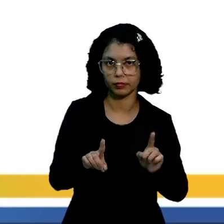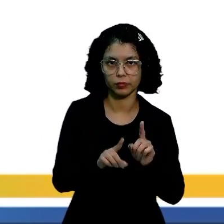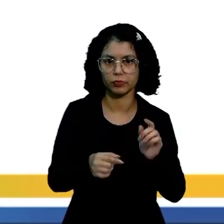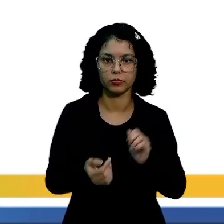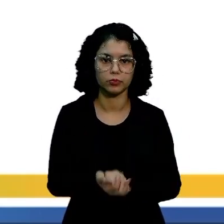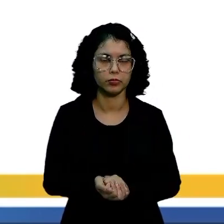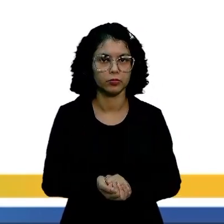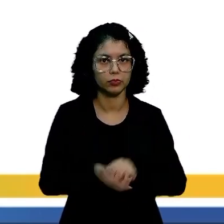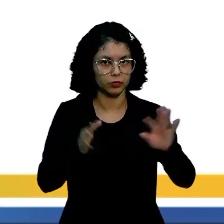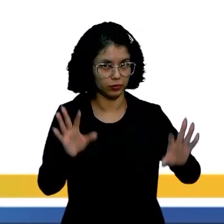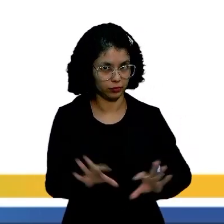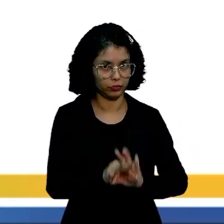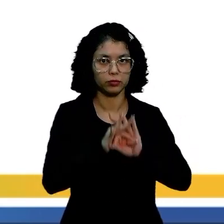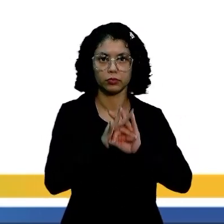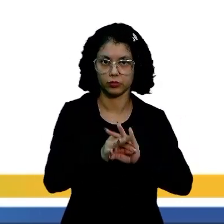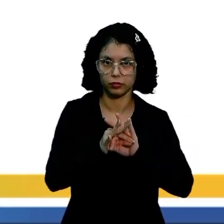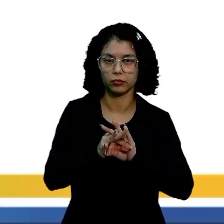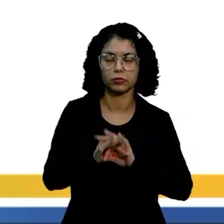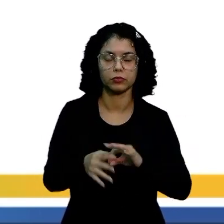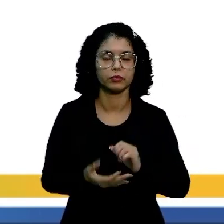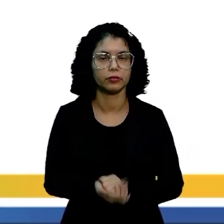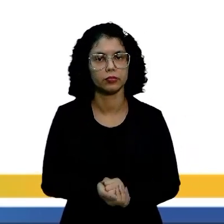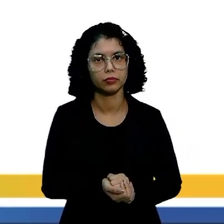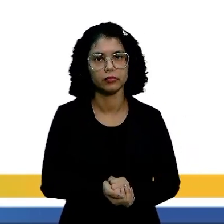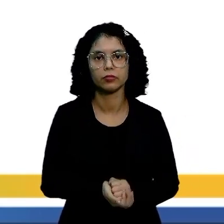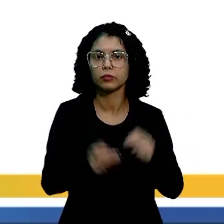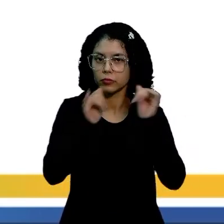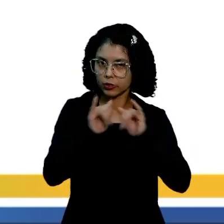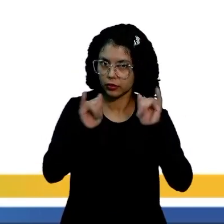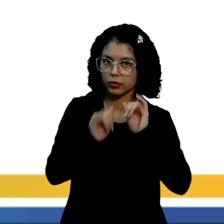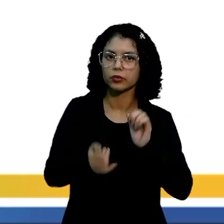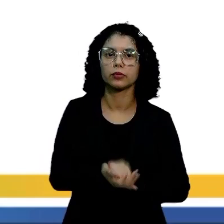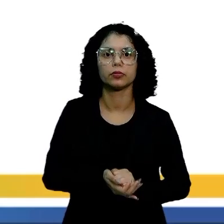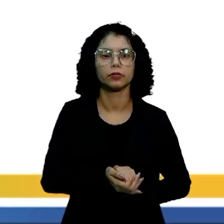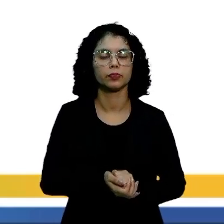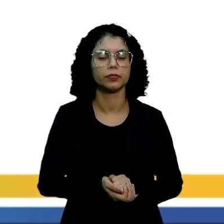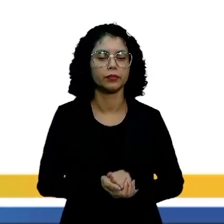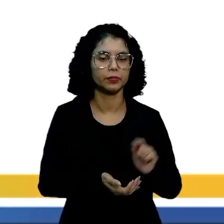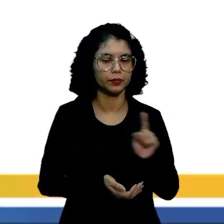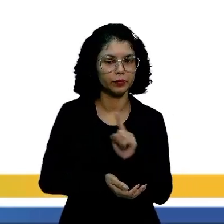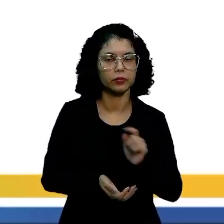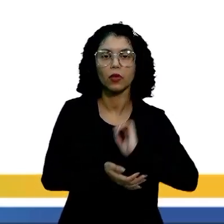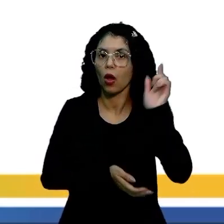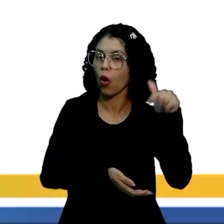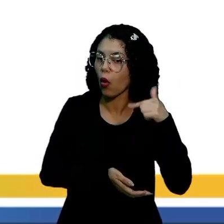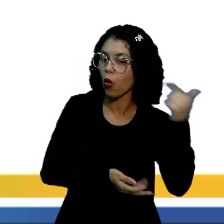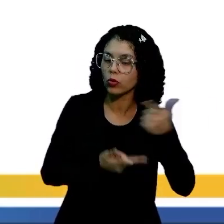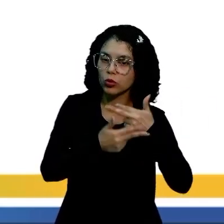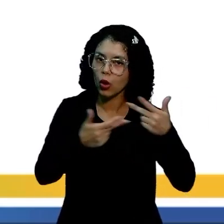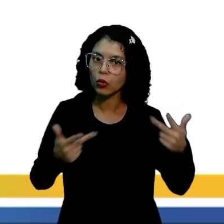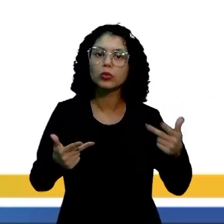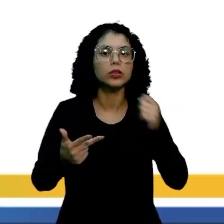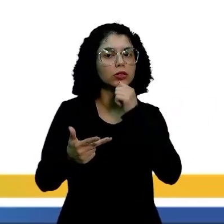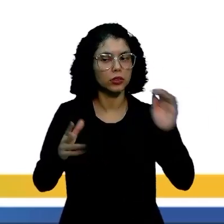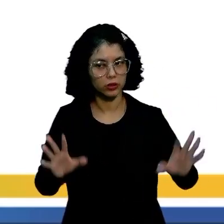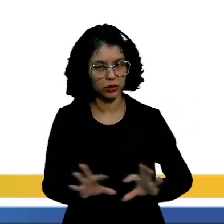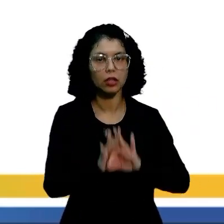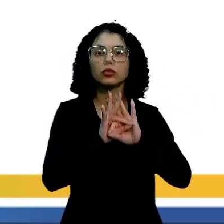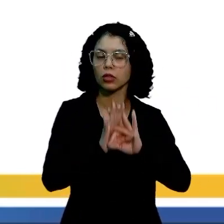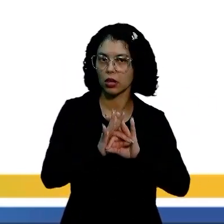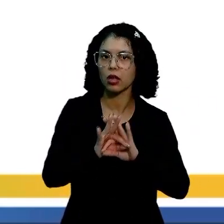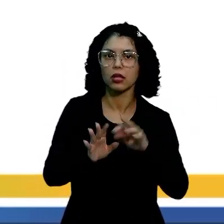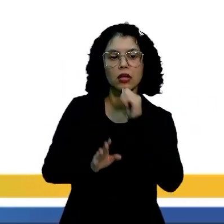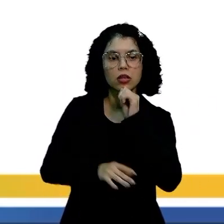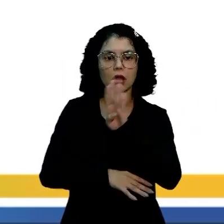Não está relacionado à divulgação dessas informações, né? Tem outra coisa aí relacionada ao